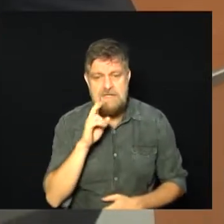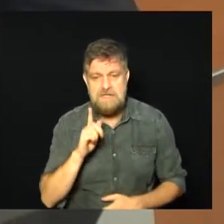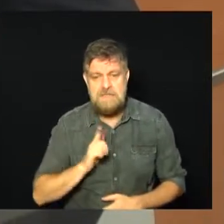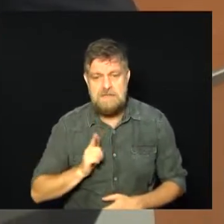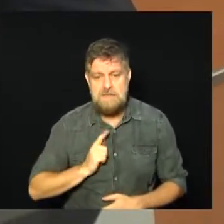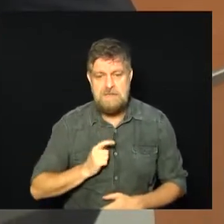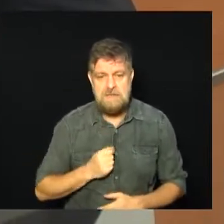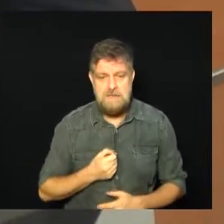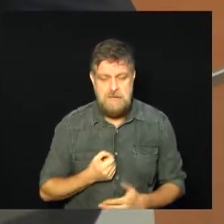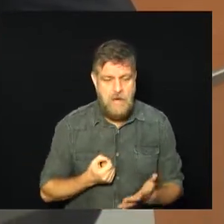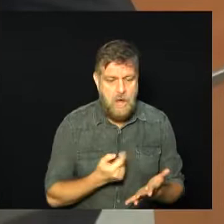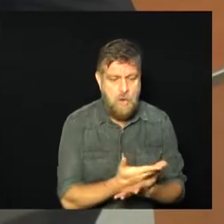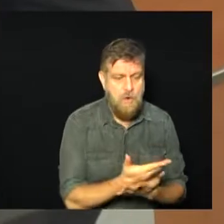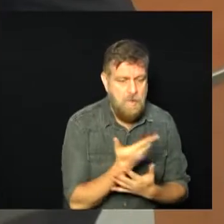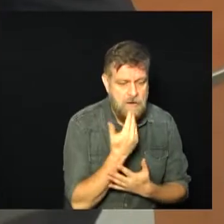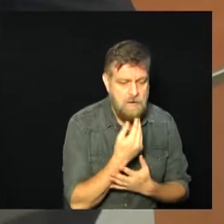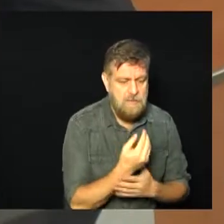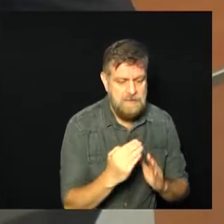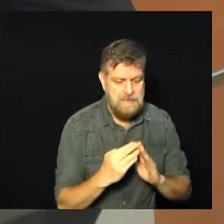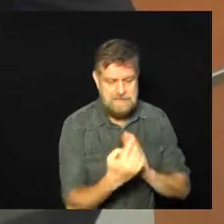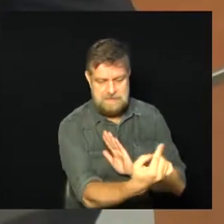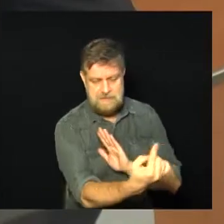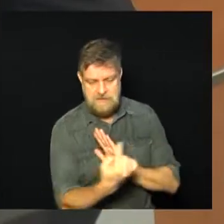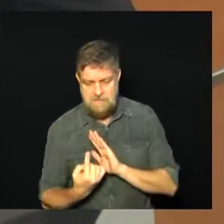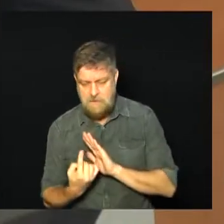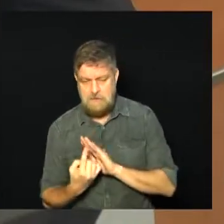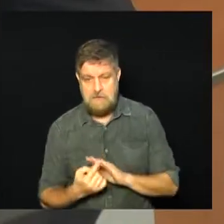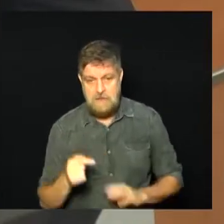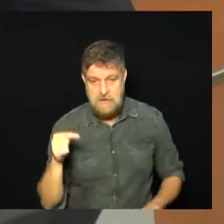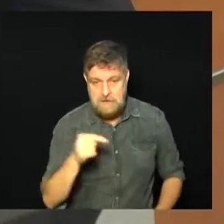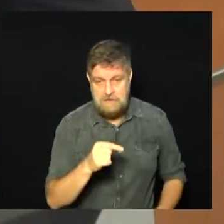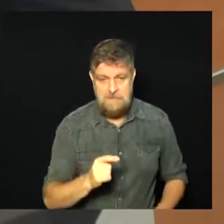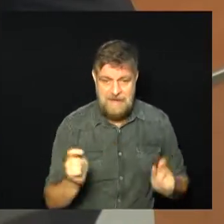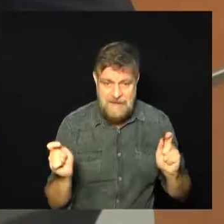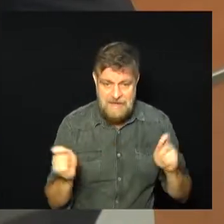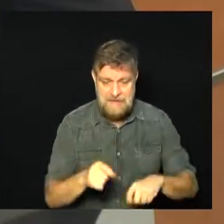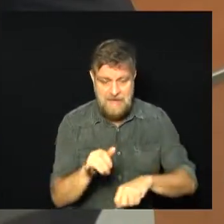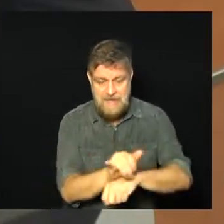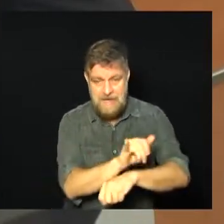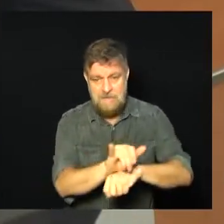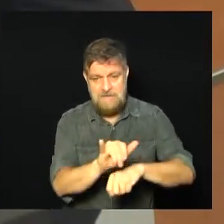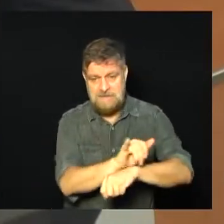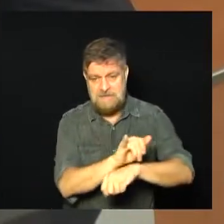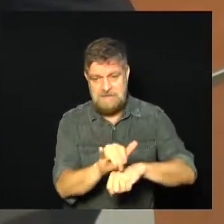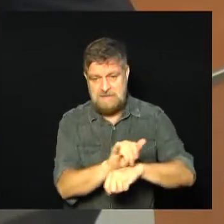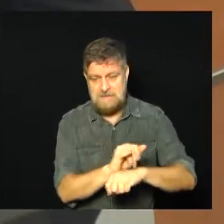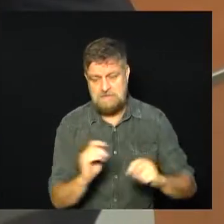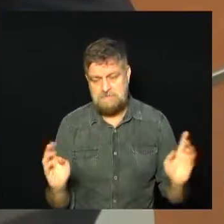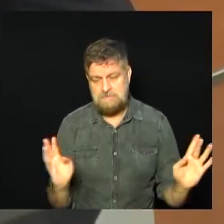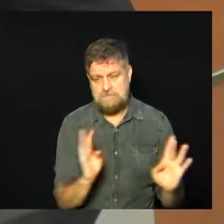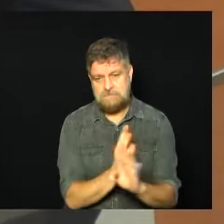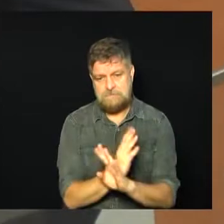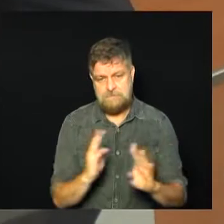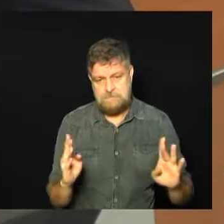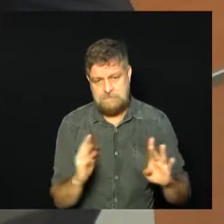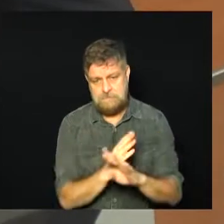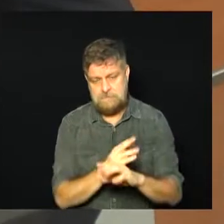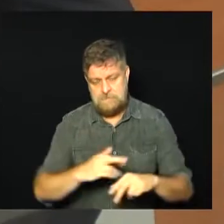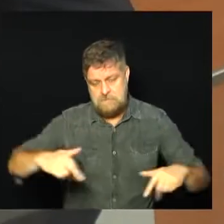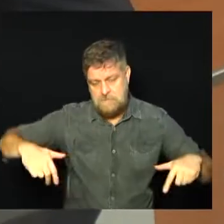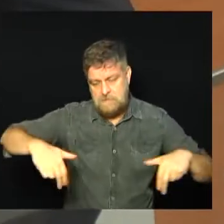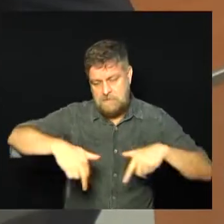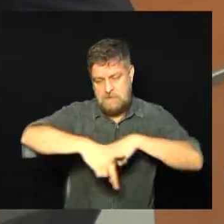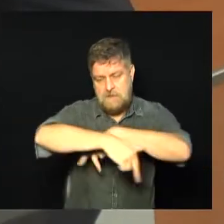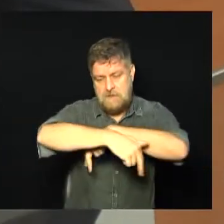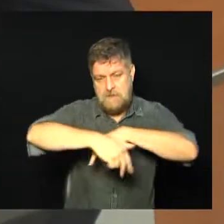comida e volta para casa, que vai no mercado e volta para casa, o Parklet vai possibilitar o tráfego, de novo, das pessoas nas ruas.